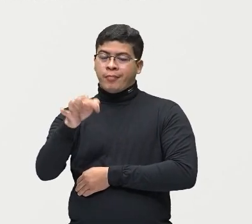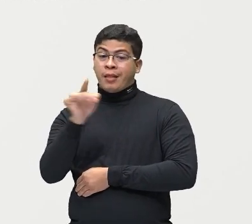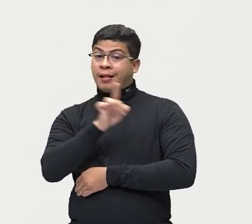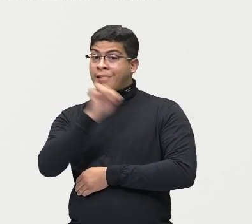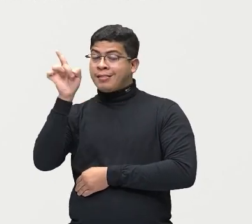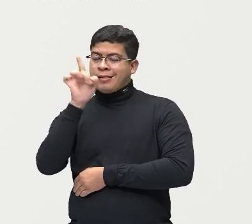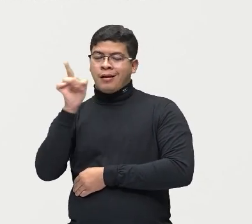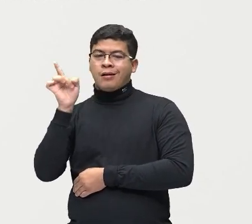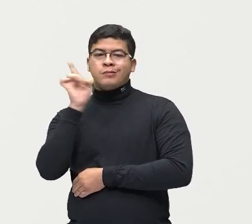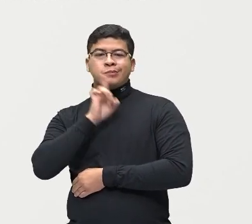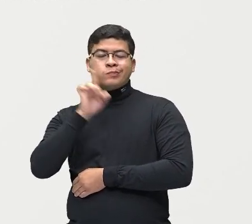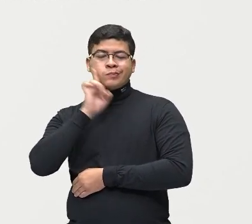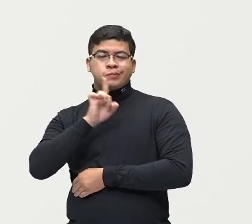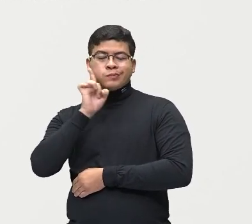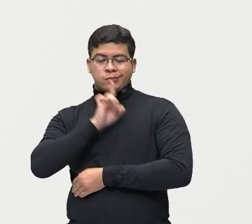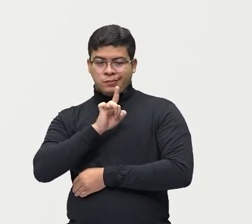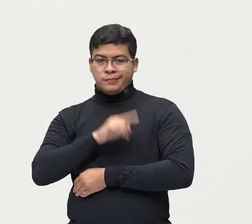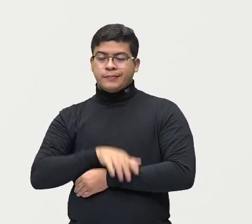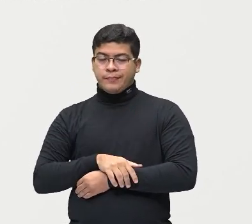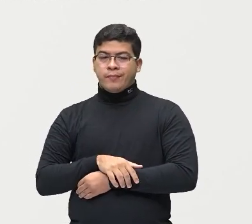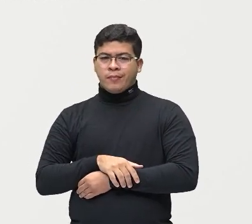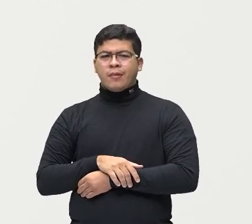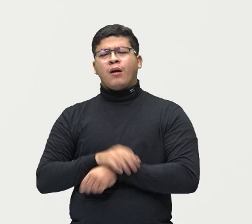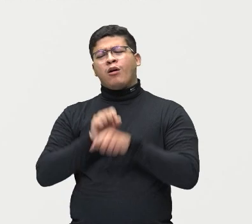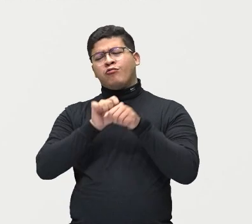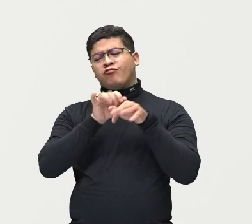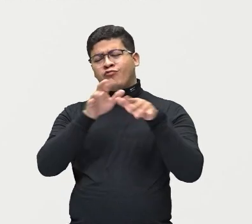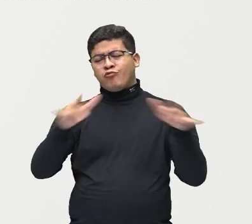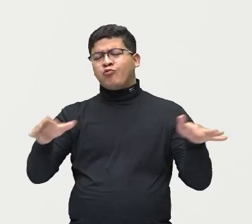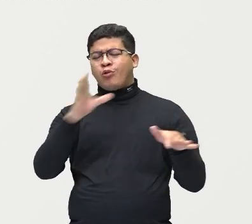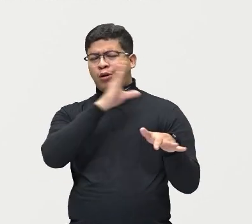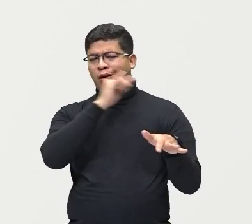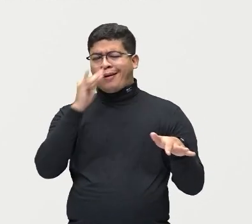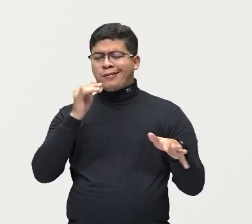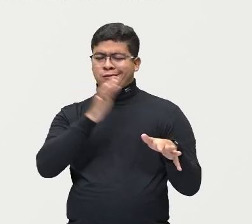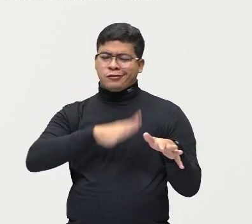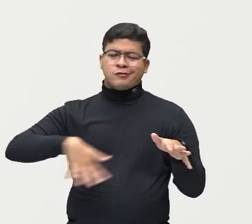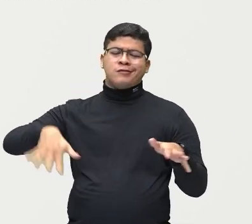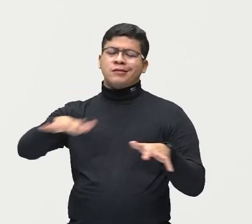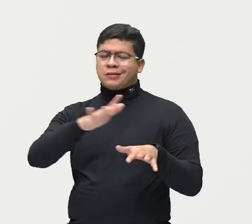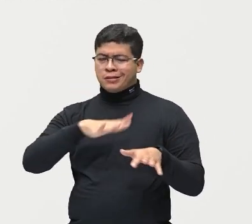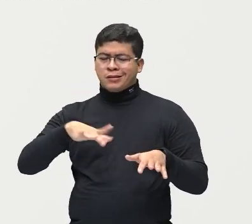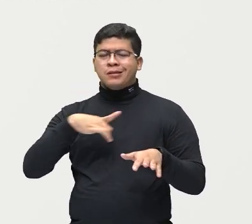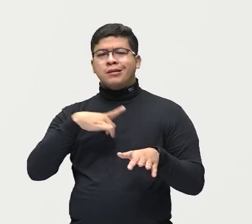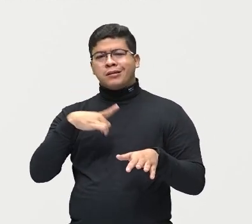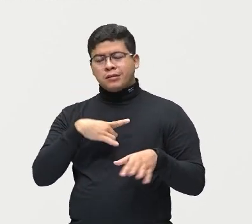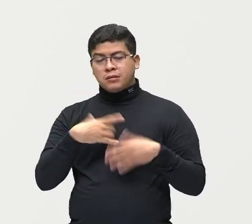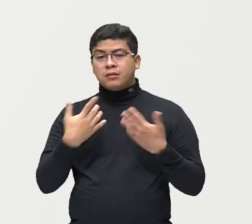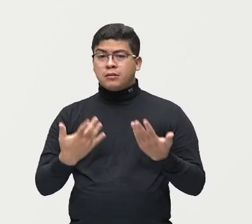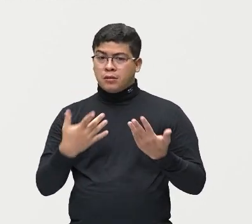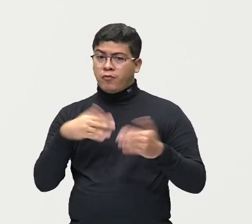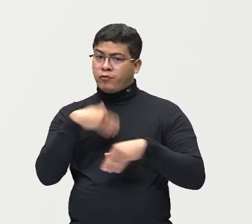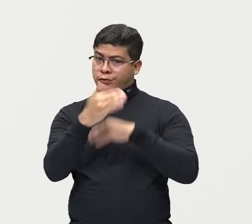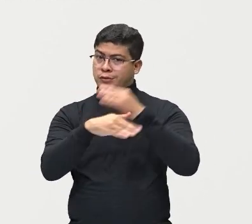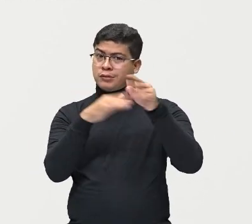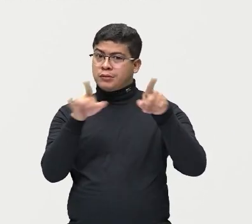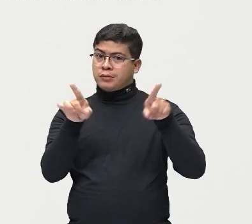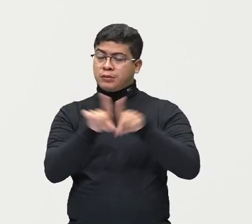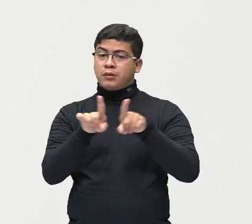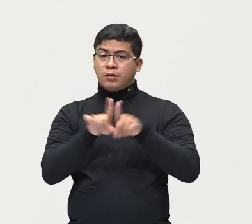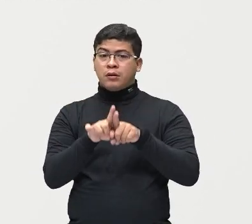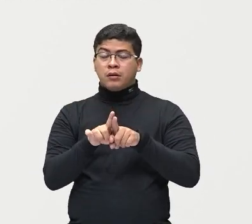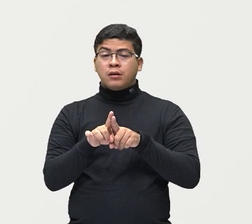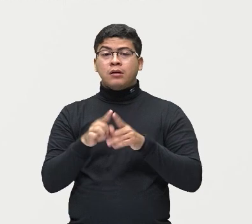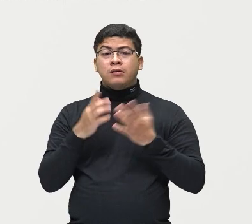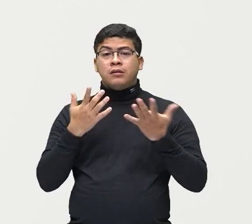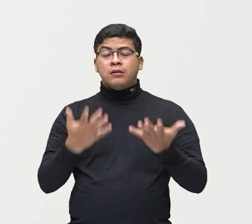doença também, ela atingiu muitas crianças nessa época, né? E ela foi desenvolvida, essa vacina foi